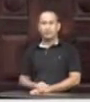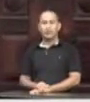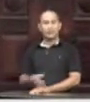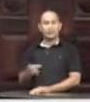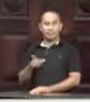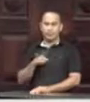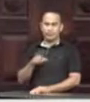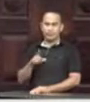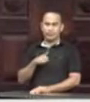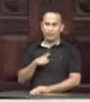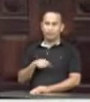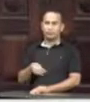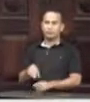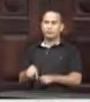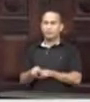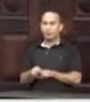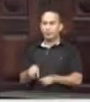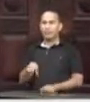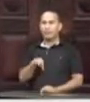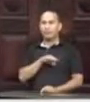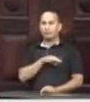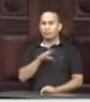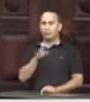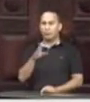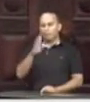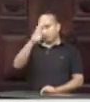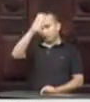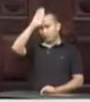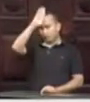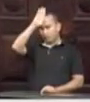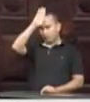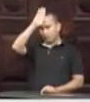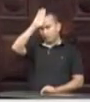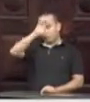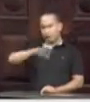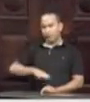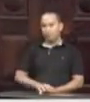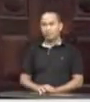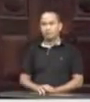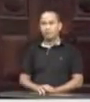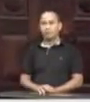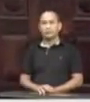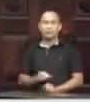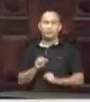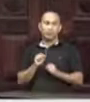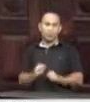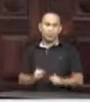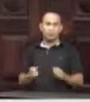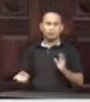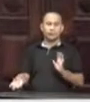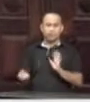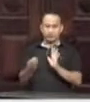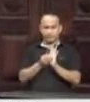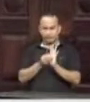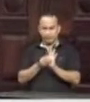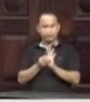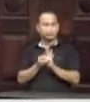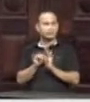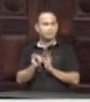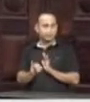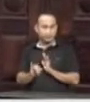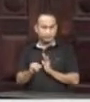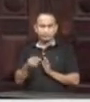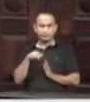nós temos inclusive o fundo dos bombeiros, que não está na lei, mas que pode ser acrescentado, se